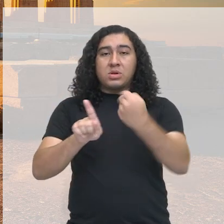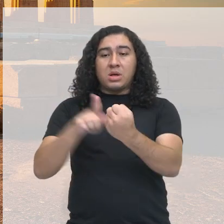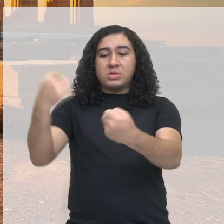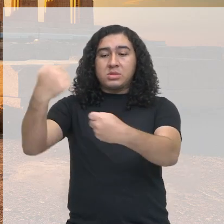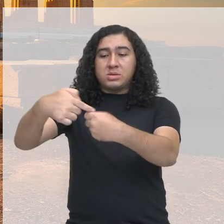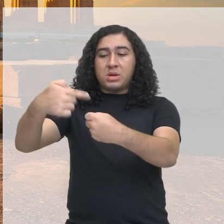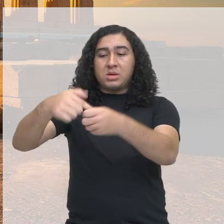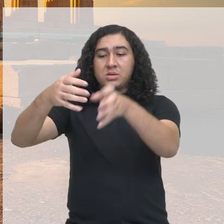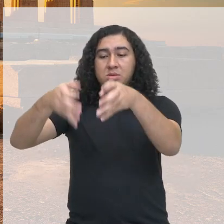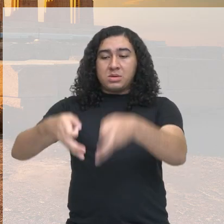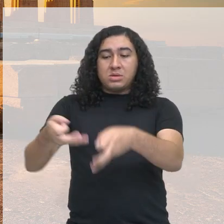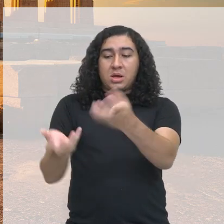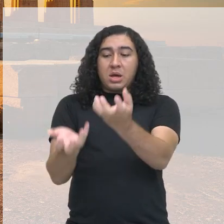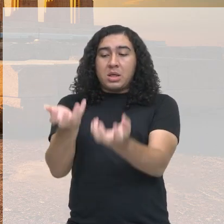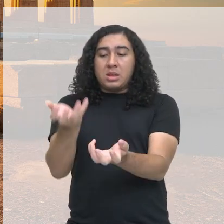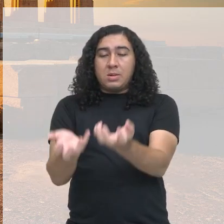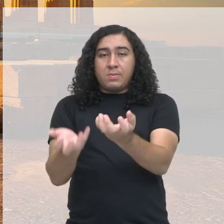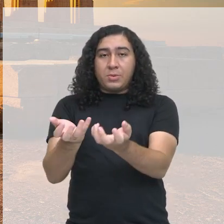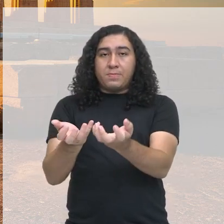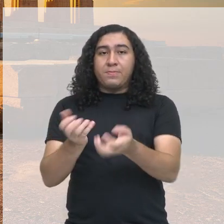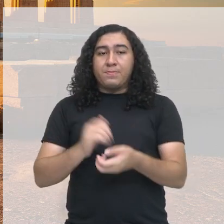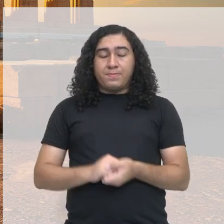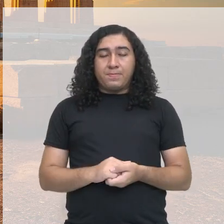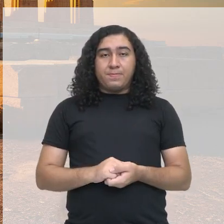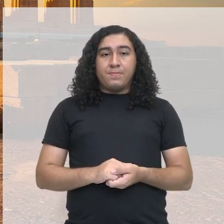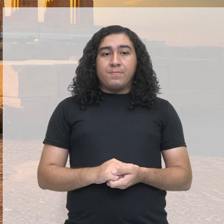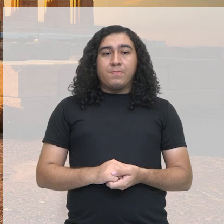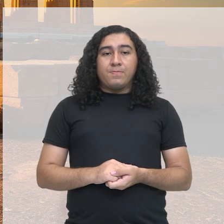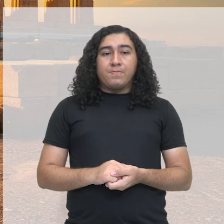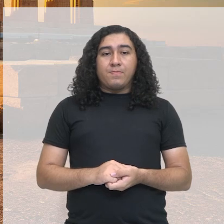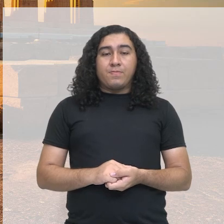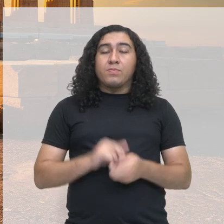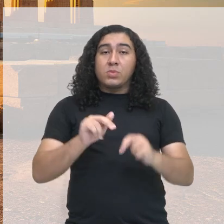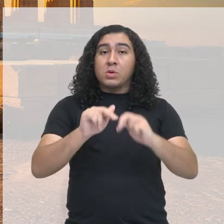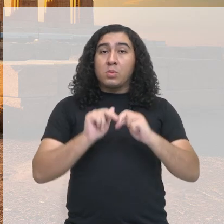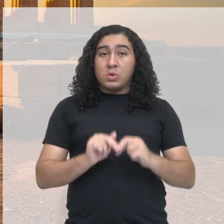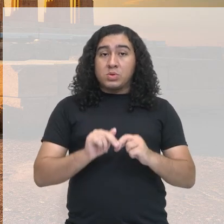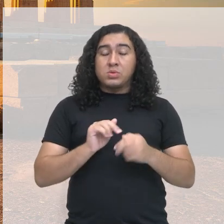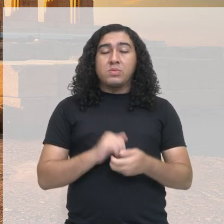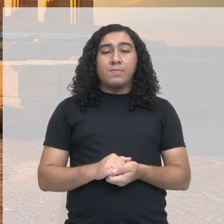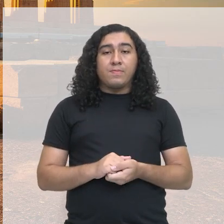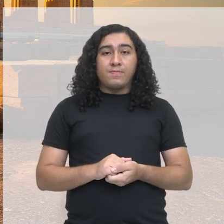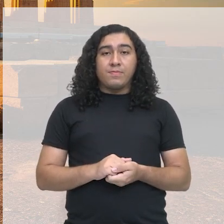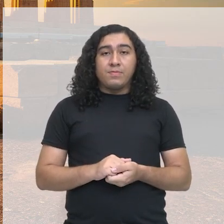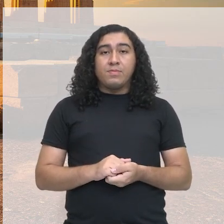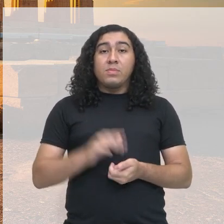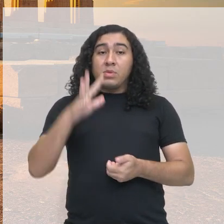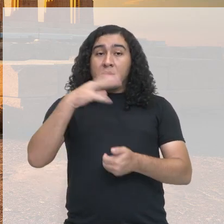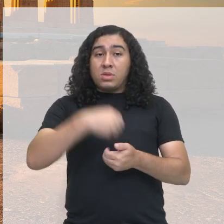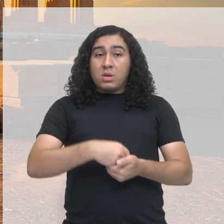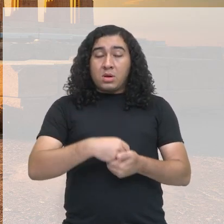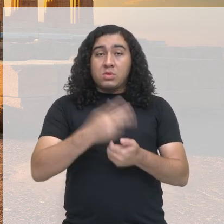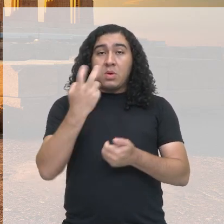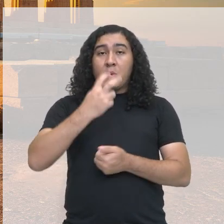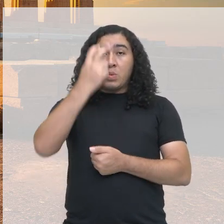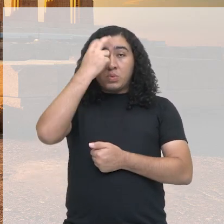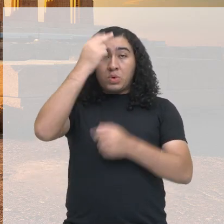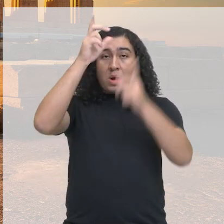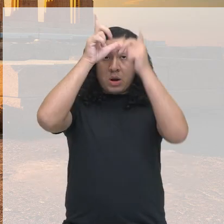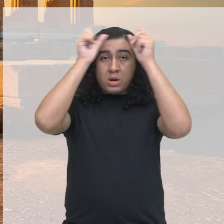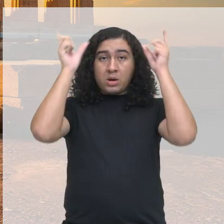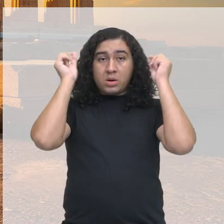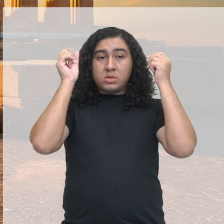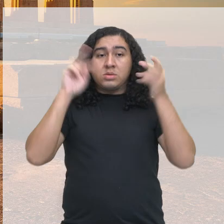cidade, no bem comum da sua população. Portanto, na tradição grega, né, seria o